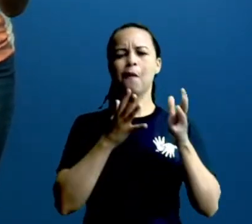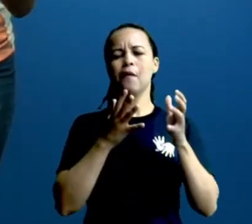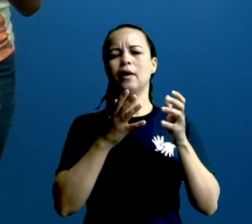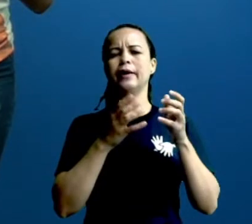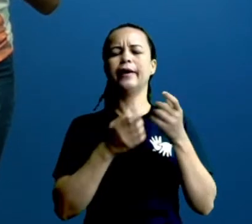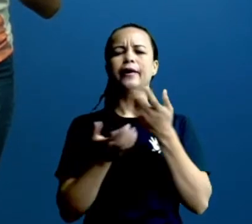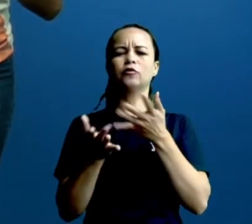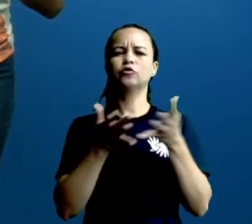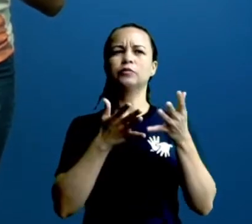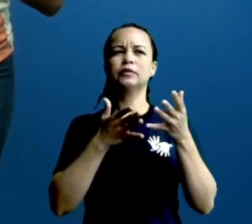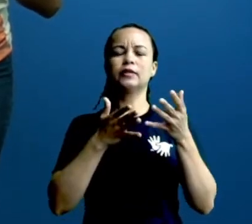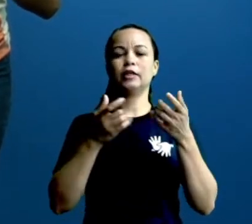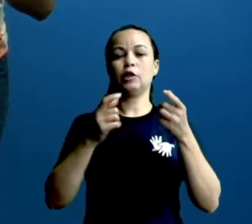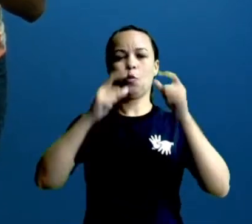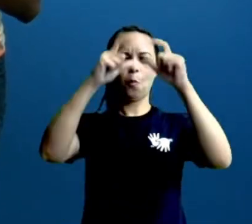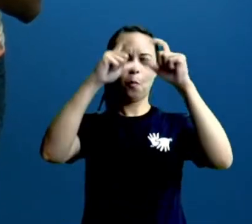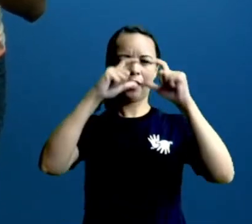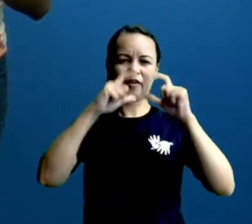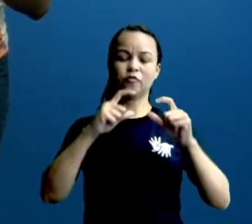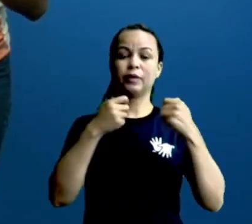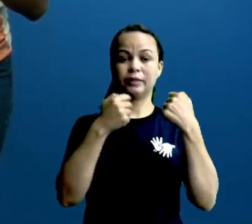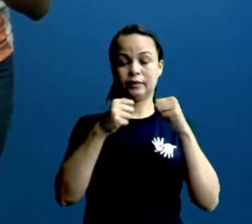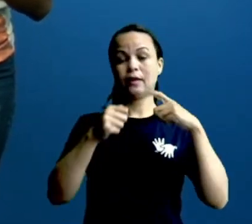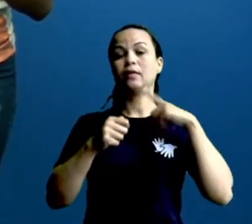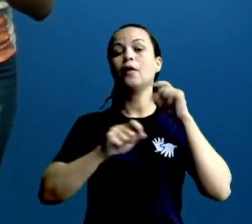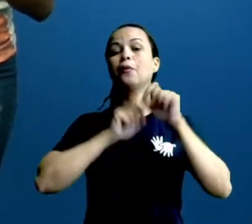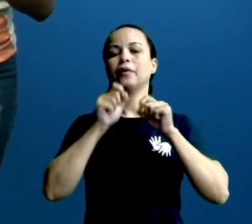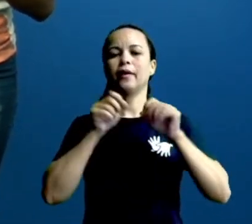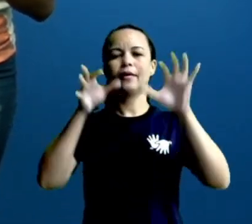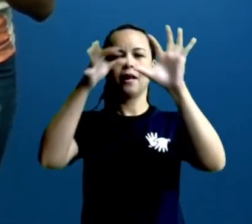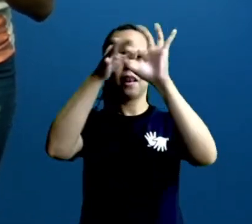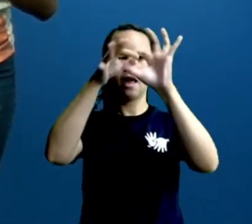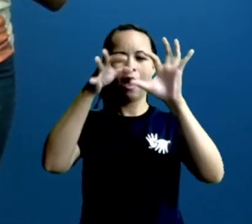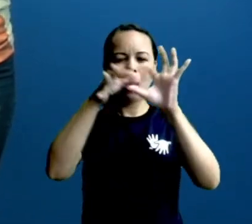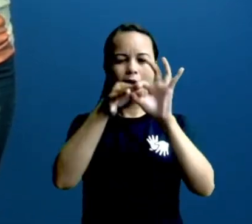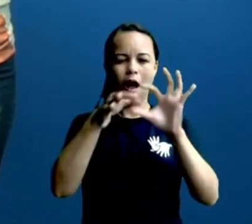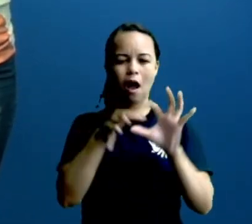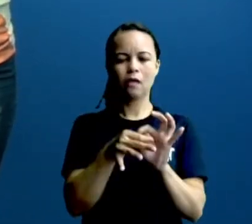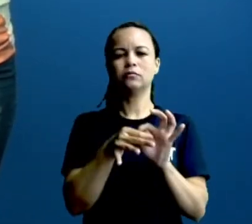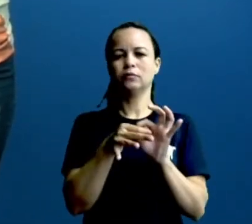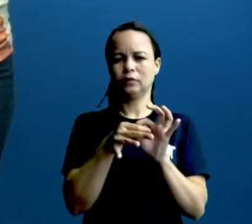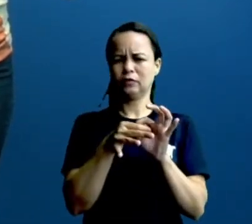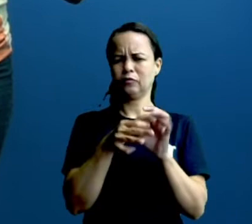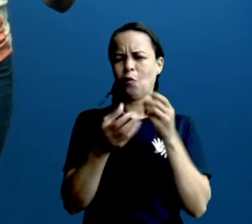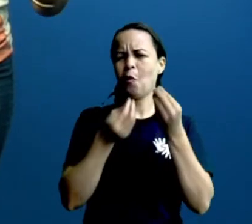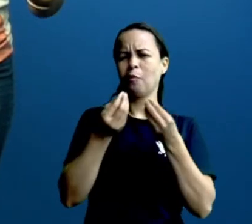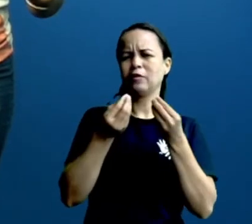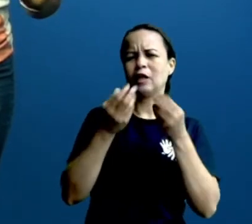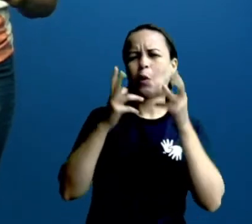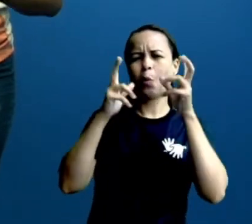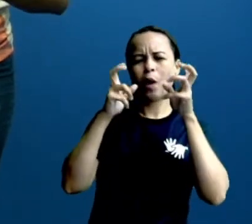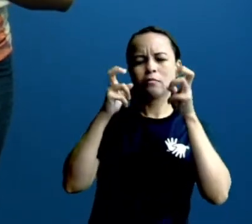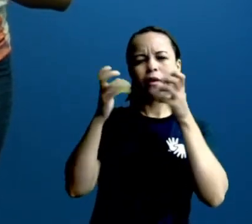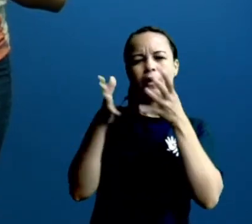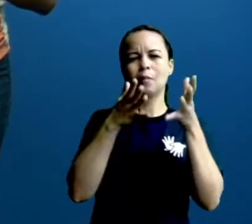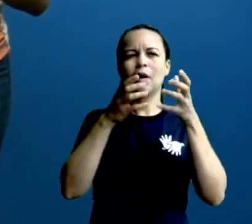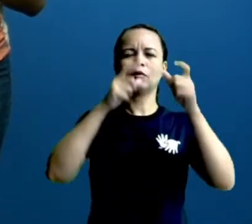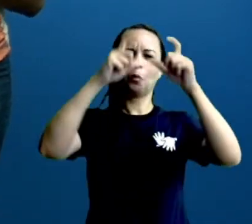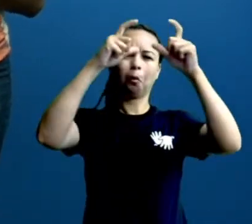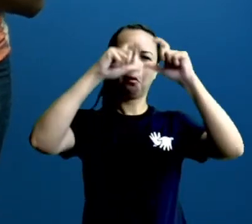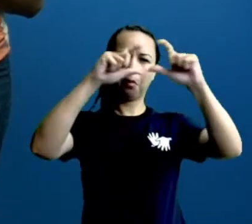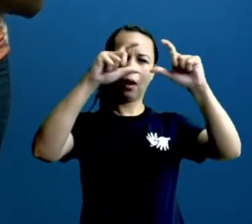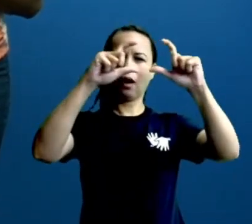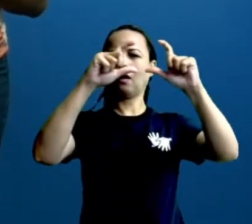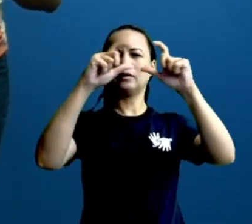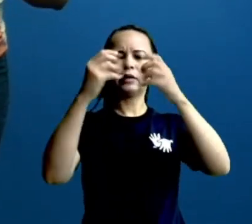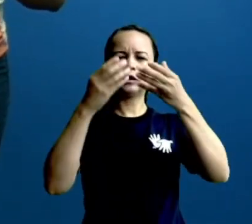ter a ligação com o outro, e isso é verdade. Você não pode estar falando sobre um assunto, vamos dizer, no primeiro parágrafo, e no